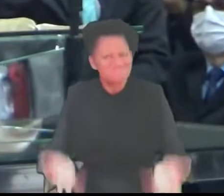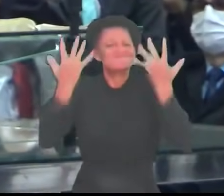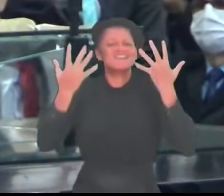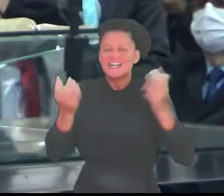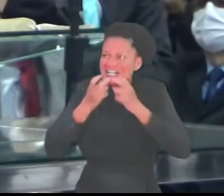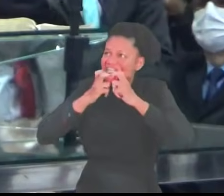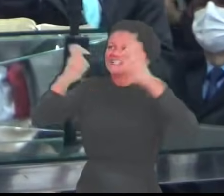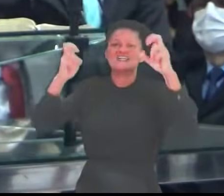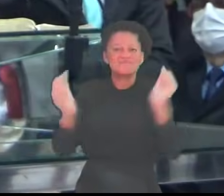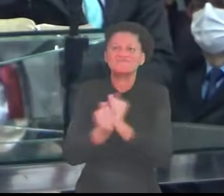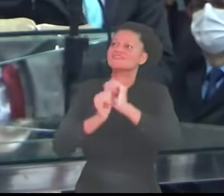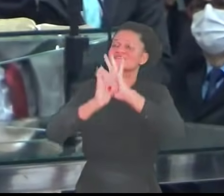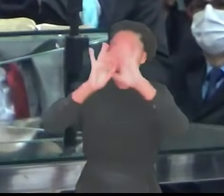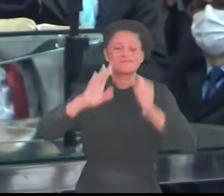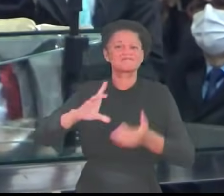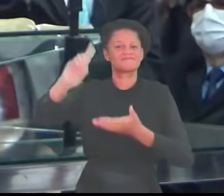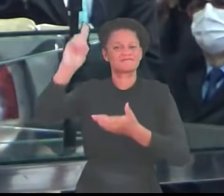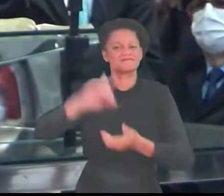Aleluia.